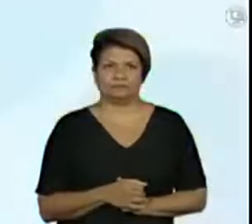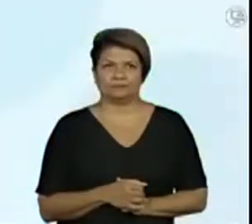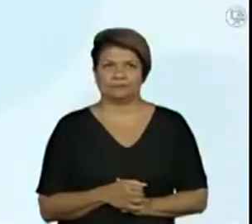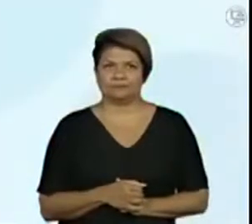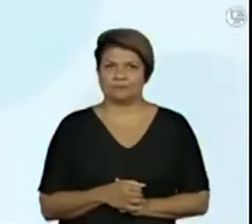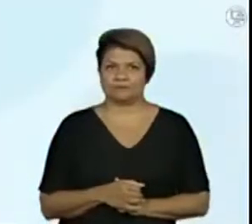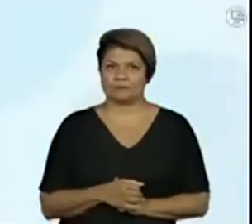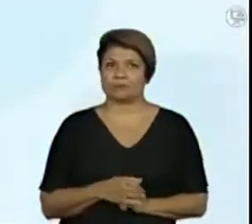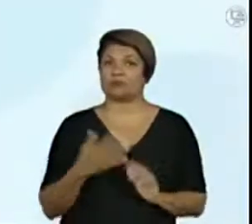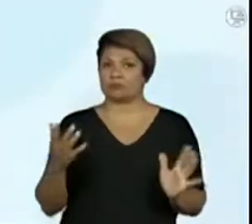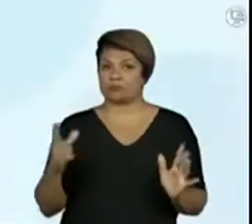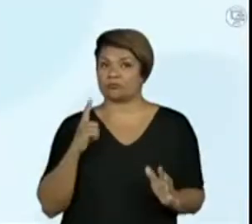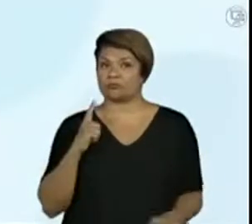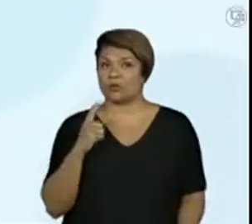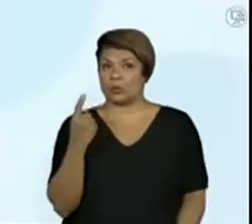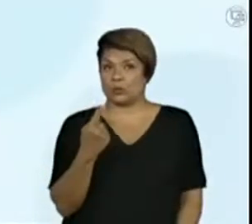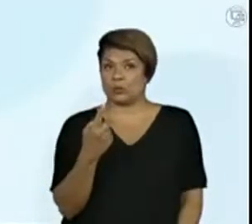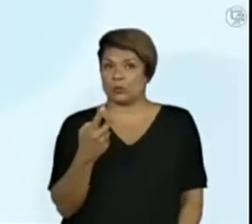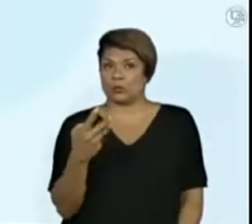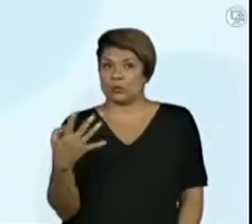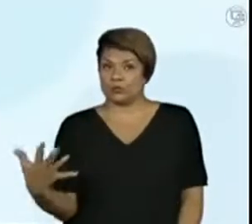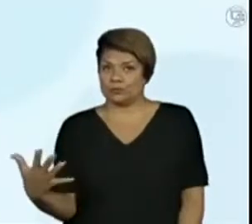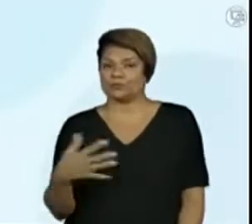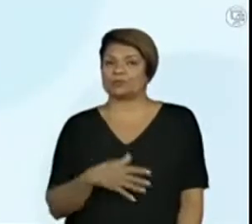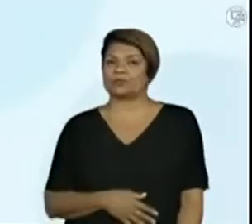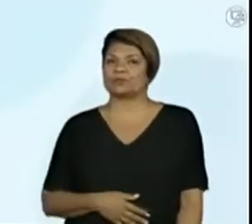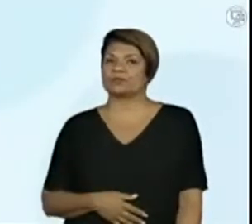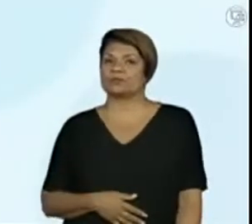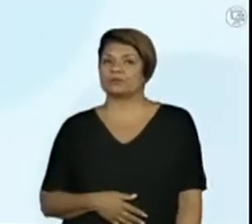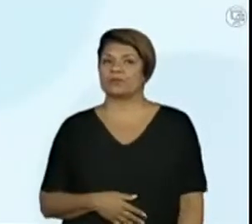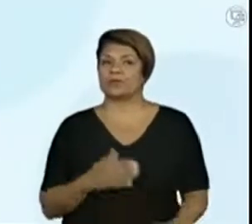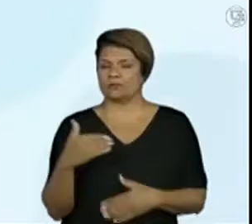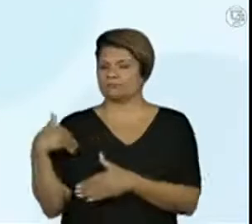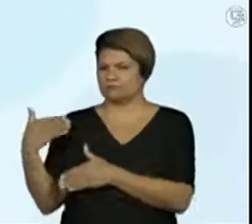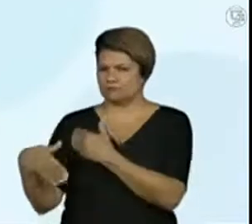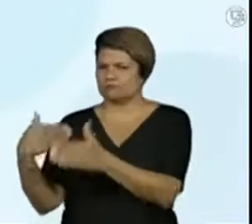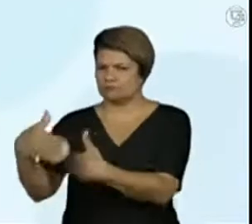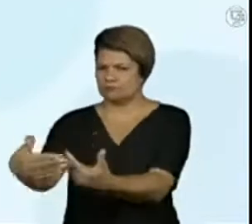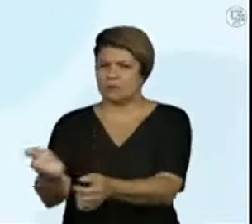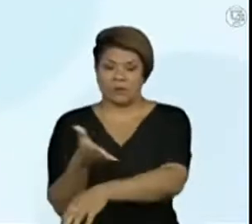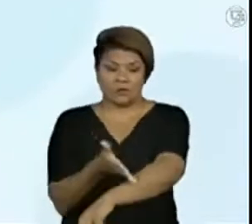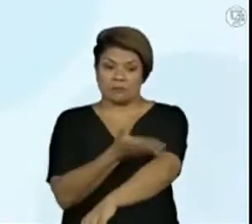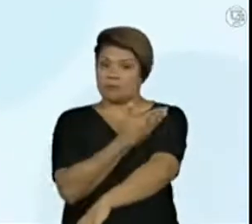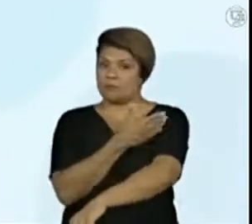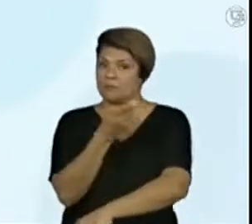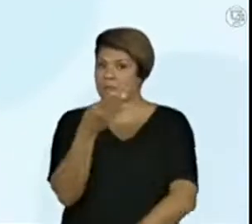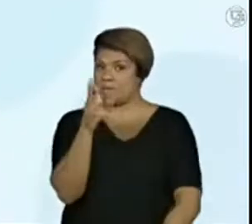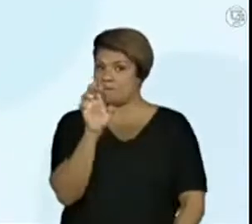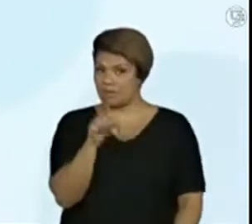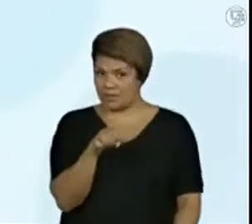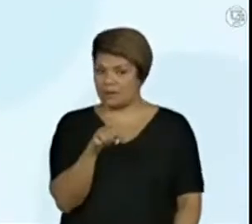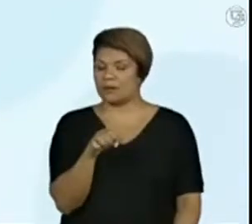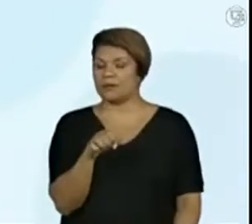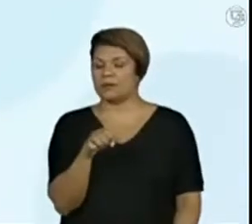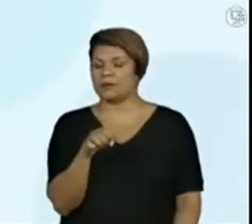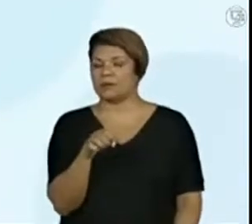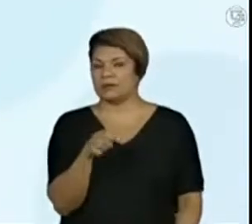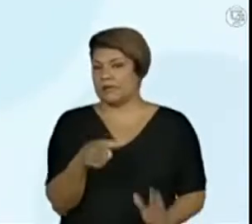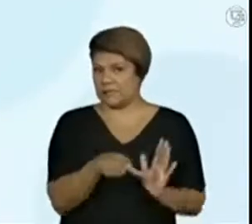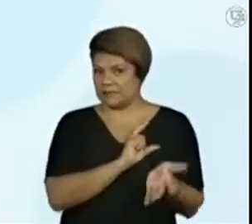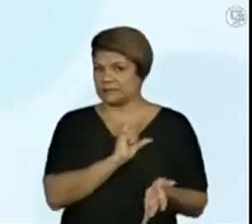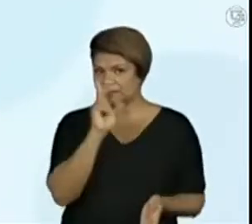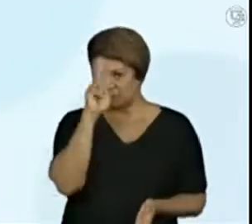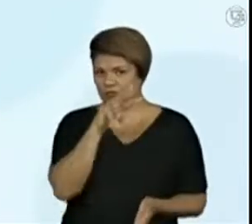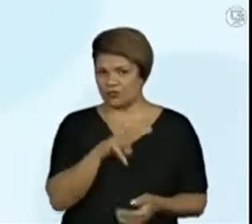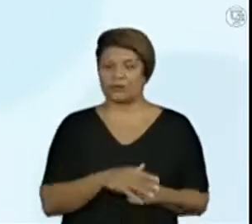Ainda sobre a contagem, no decorrer da história, estamos aqui na pré-história, na verdade. E para